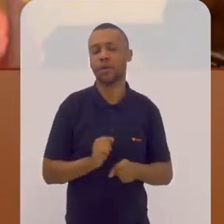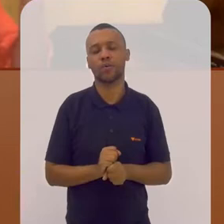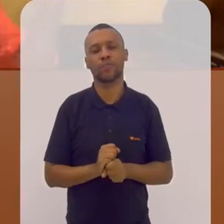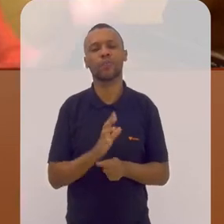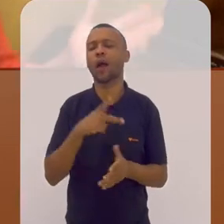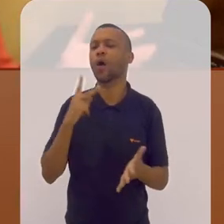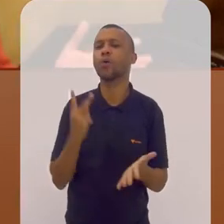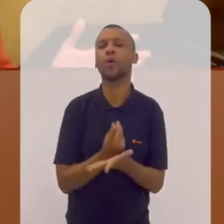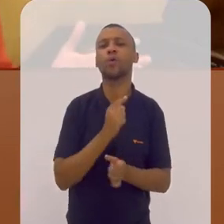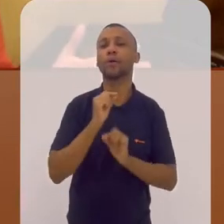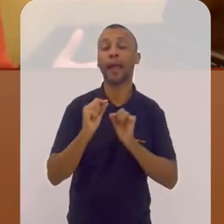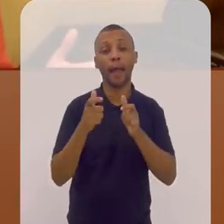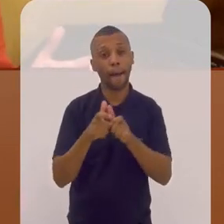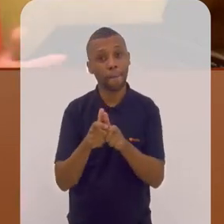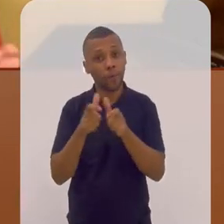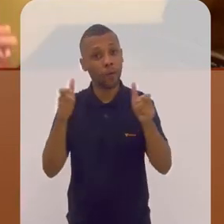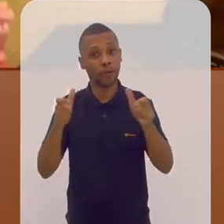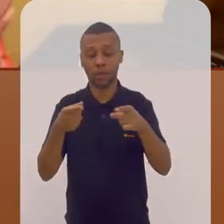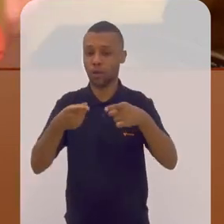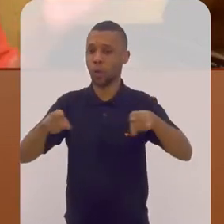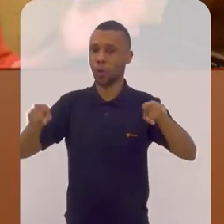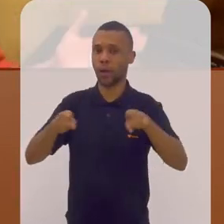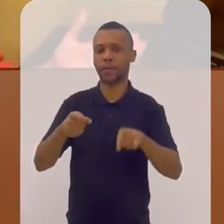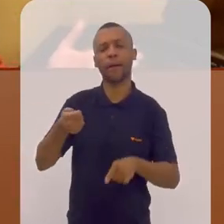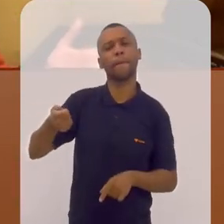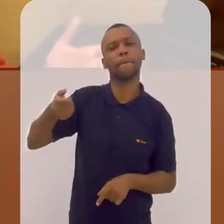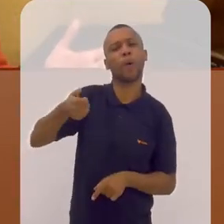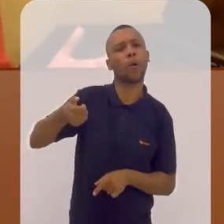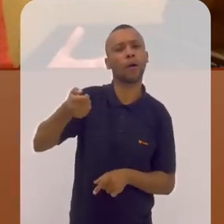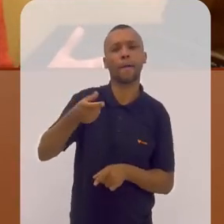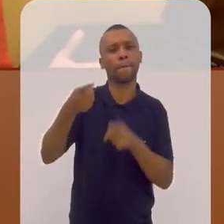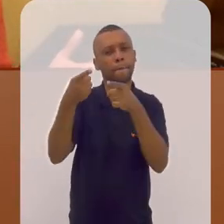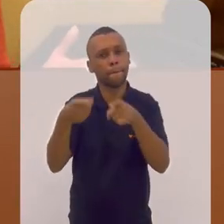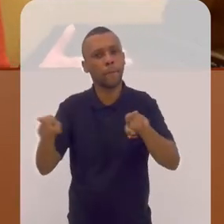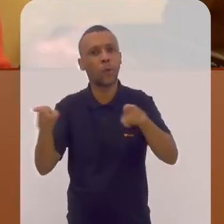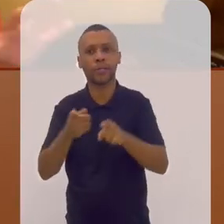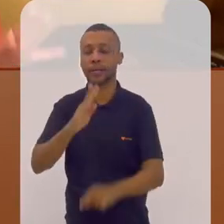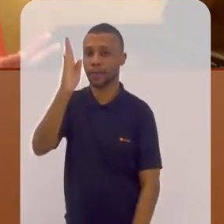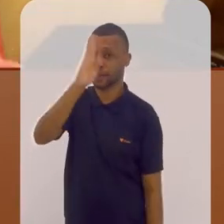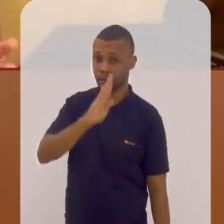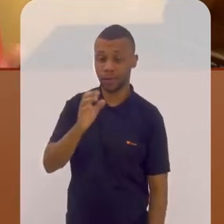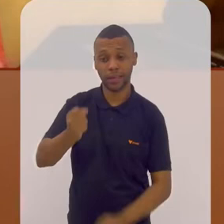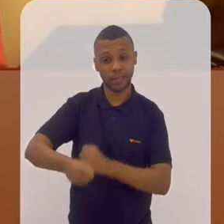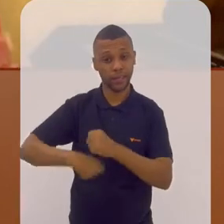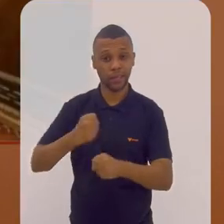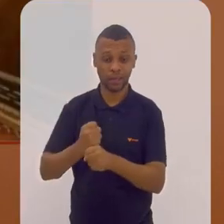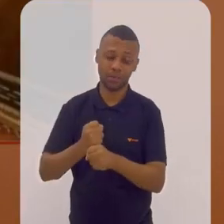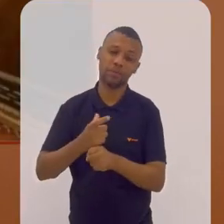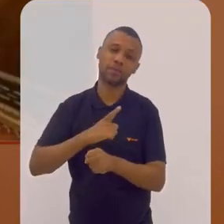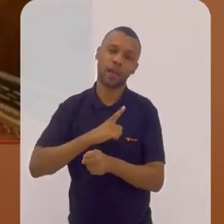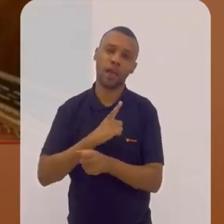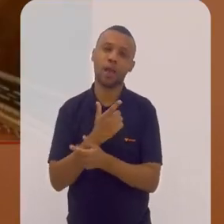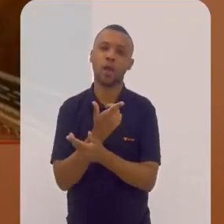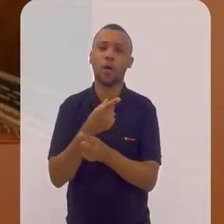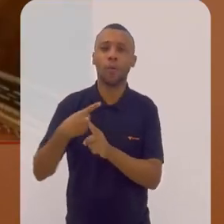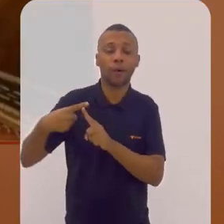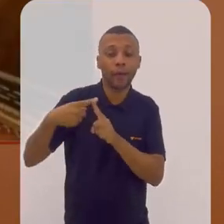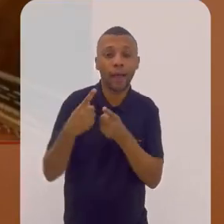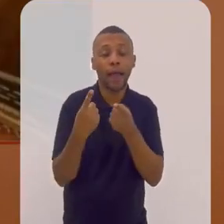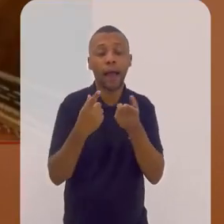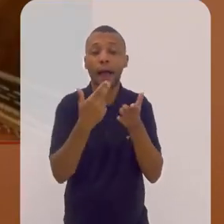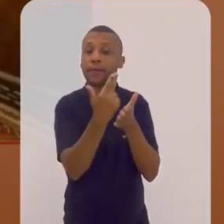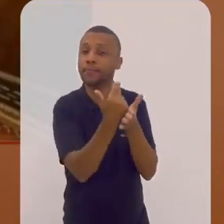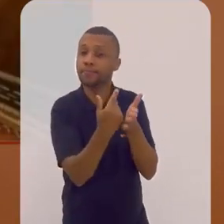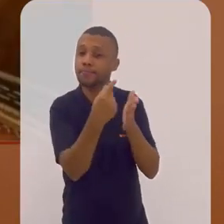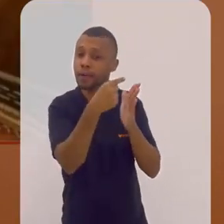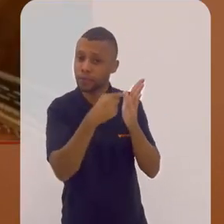A maior parte das nossas orquestras toca pouquíssima música brasileira. Esse ano está sendo exceção, porque as partituras do Dom Pedro